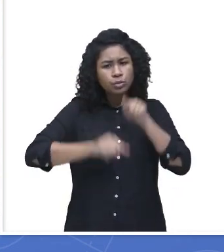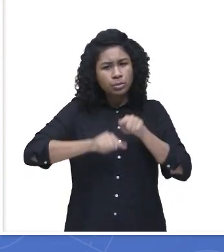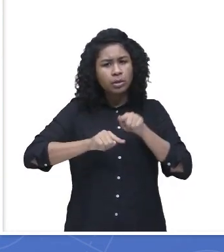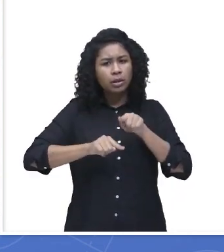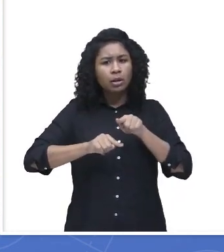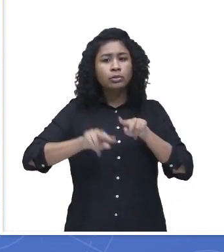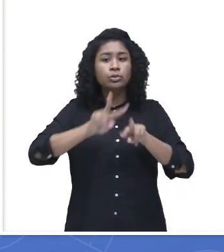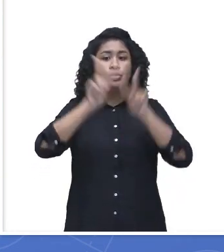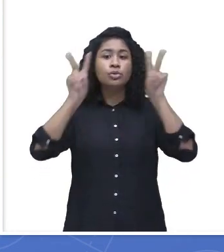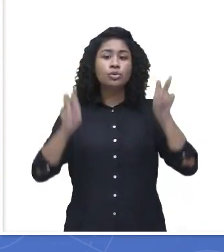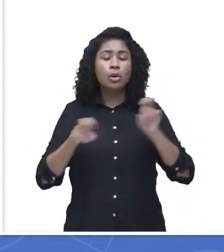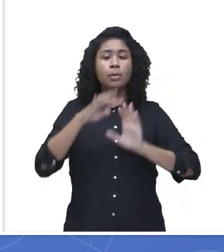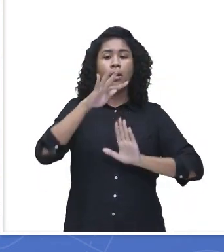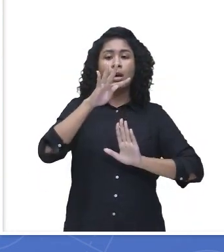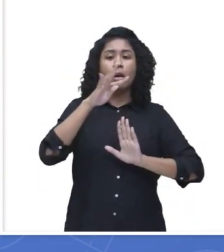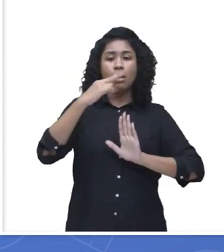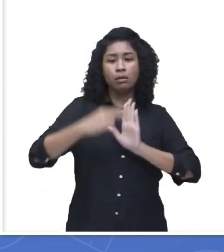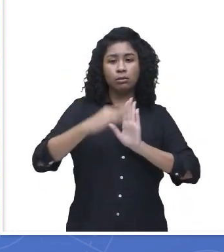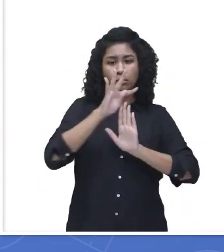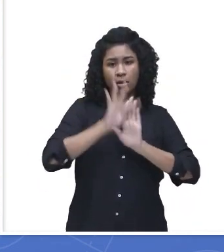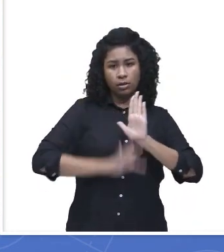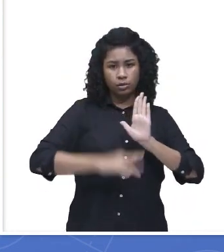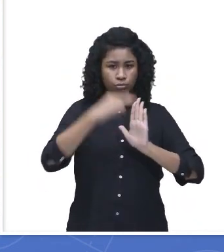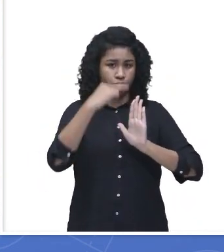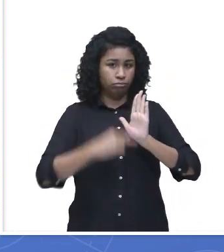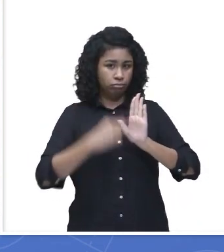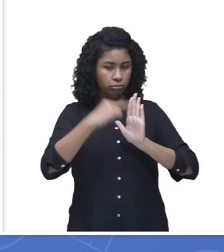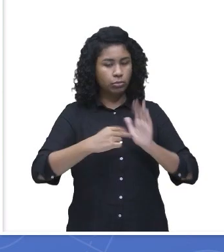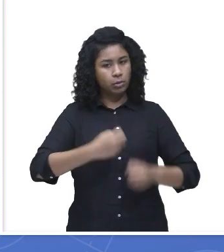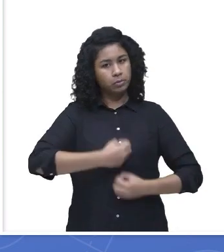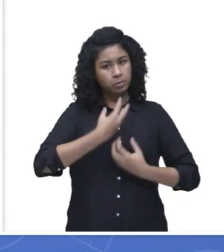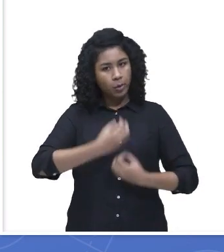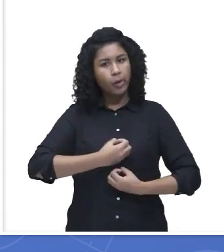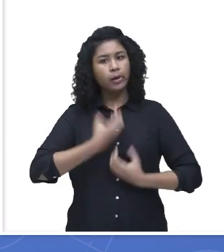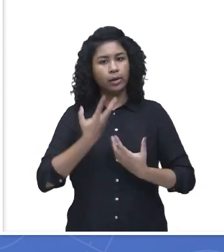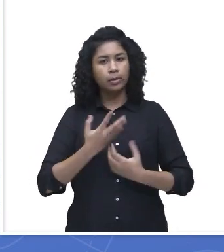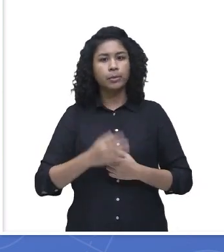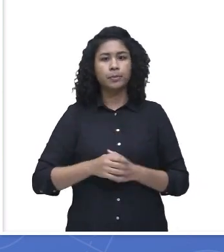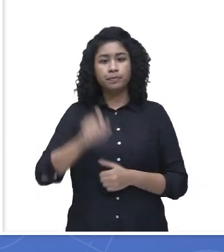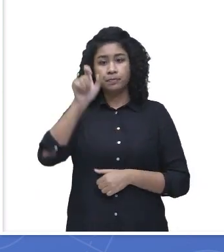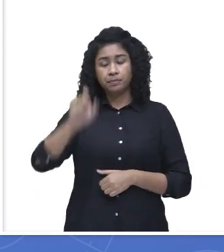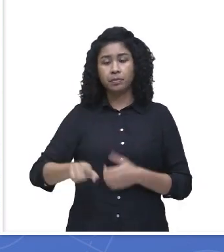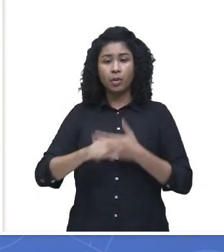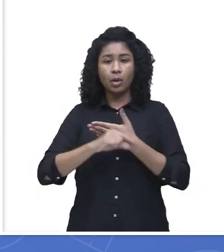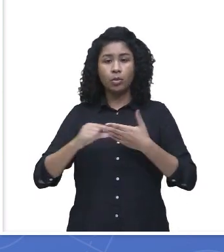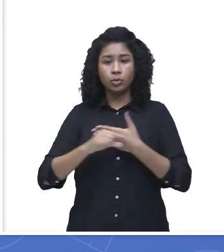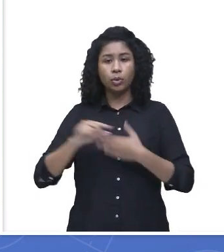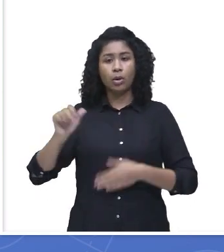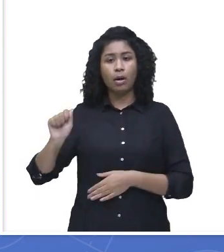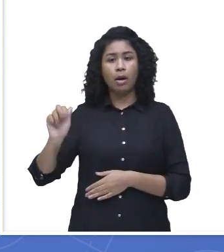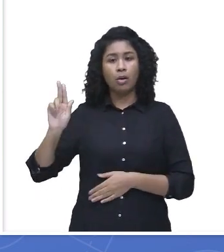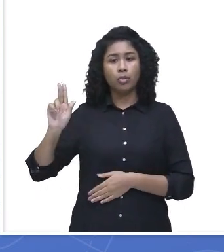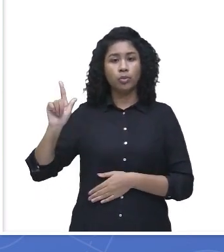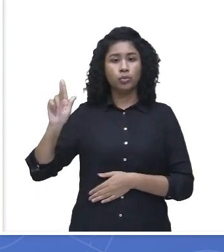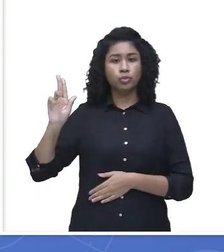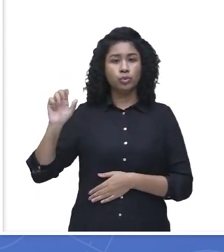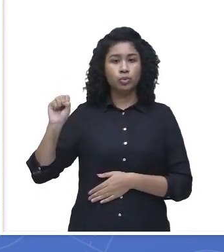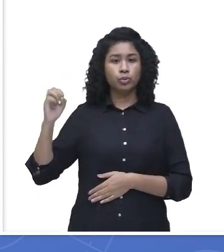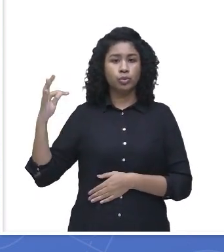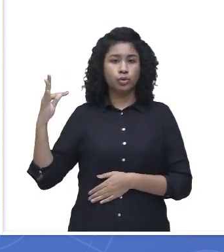sua leitura de um poema de Augusto dos Anjos. Então, lembrando, Augusto dos Anjos é exatamente aquele